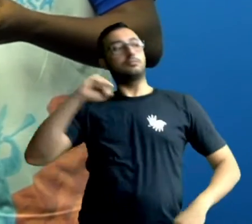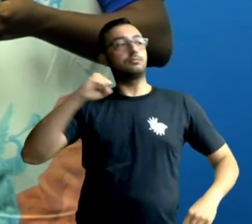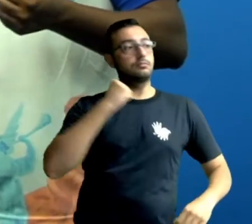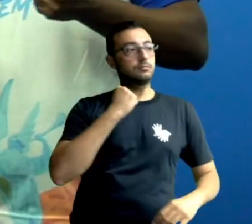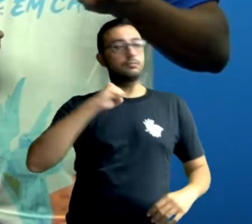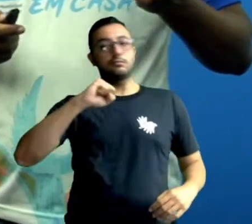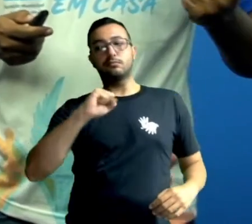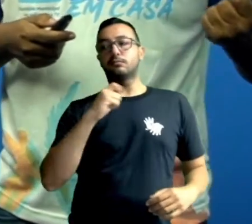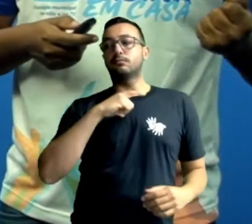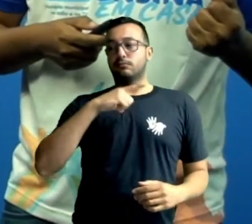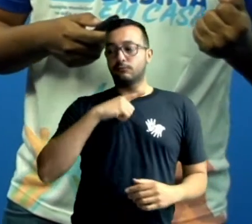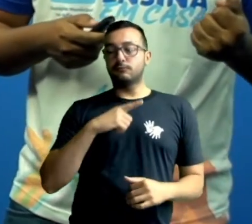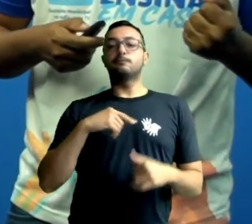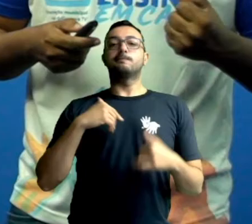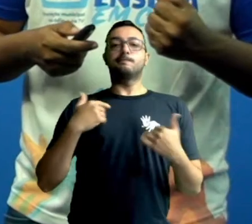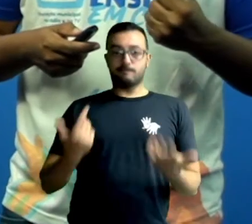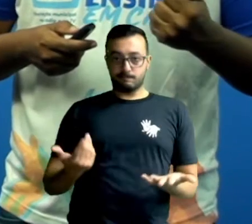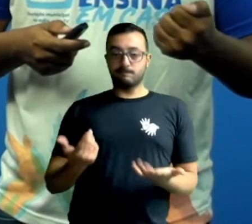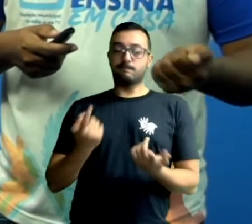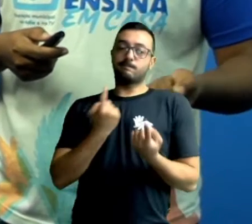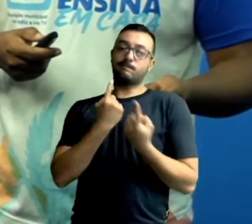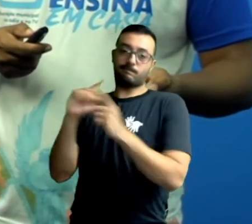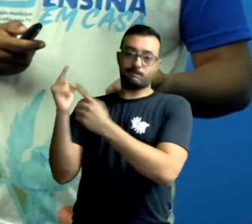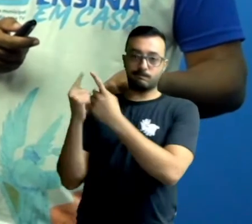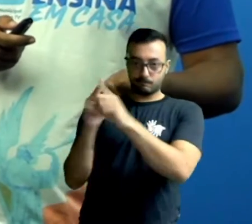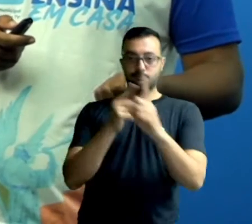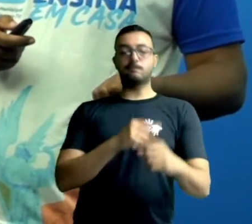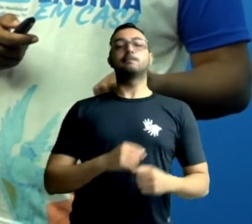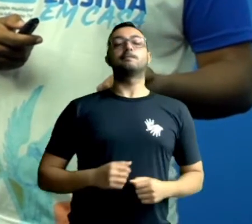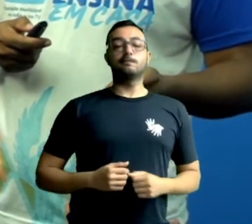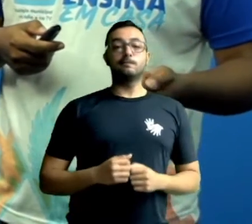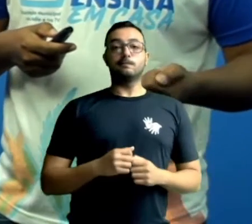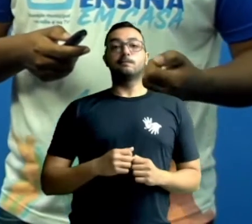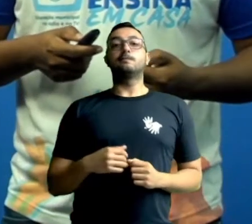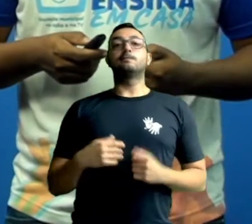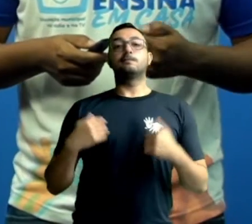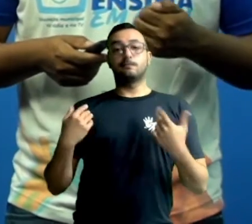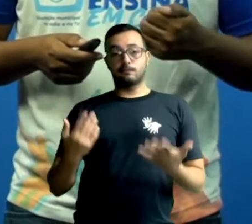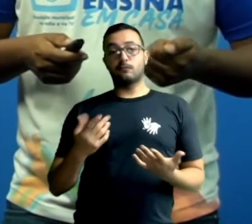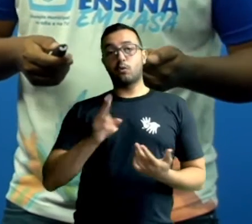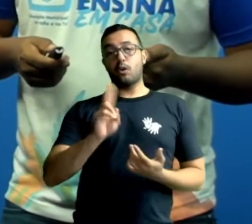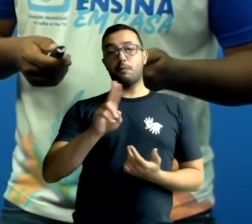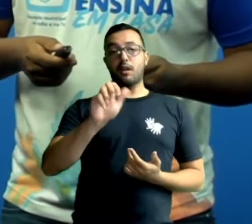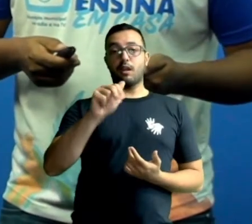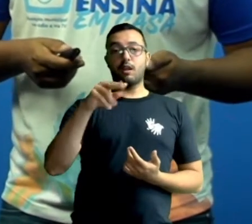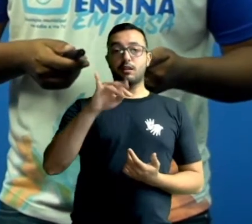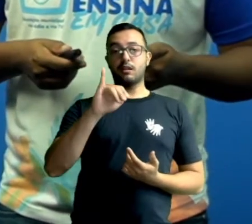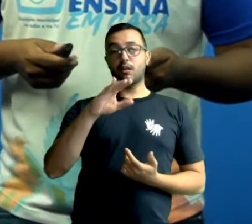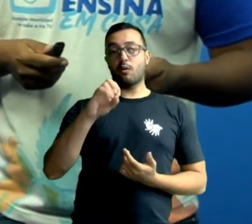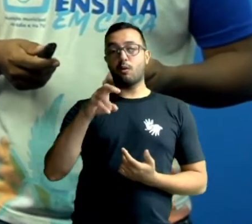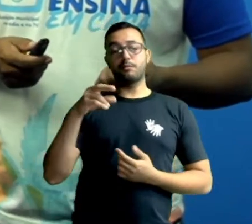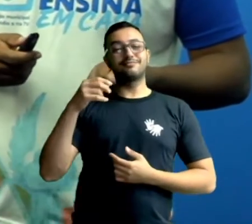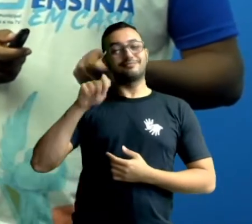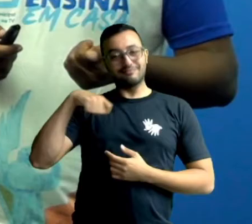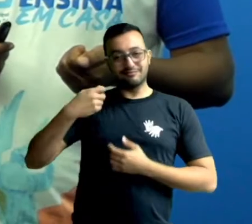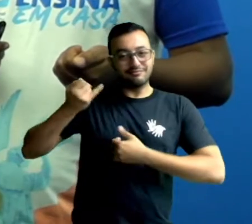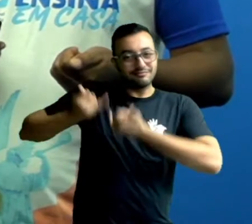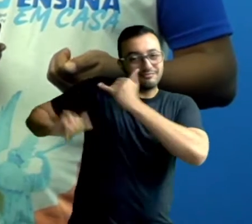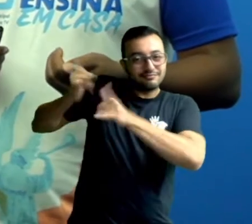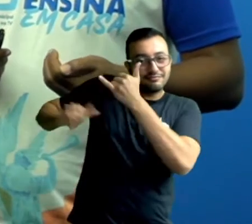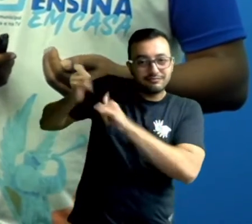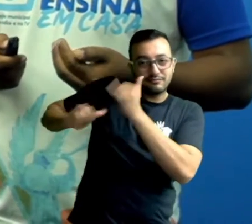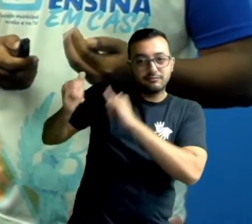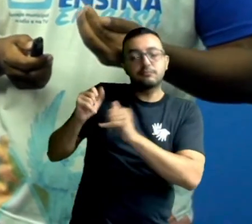então criar armas para combater esses invasores. São os anticorpos. Os anticorpos eles podem